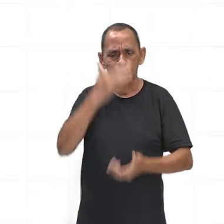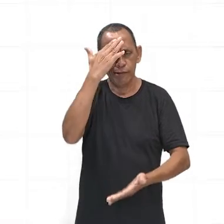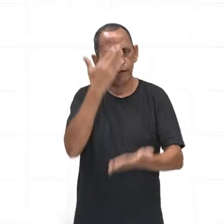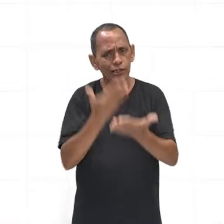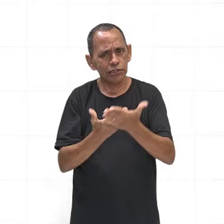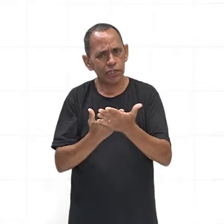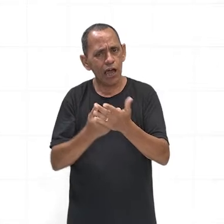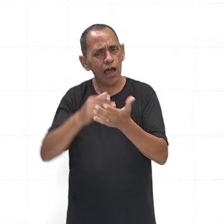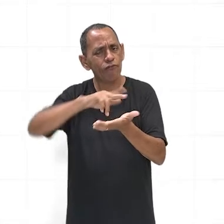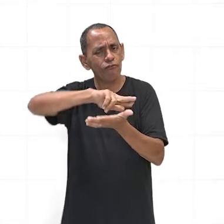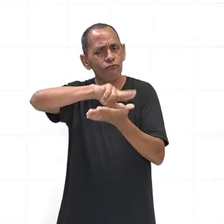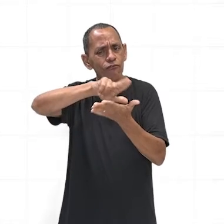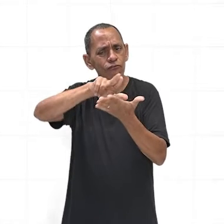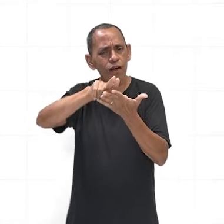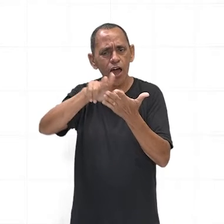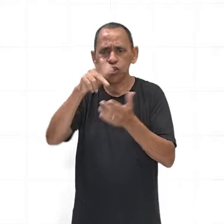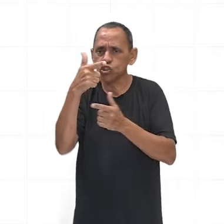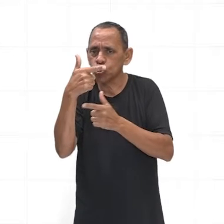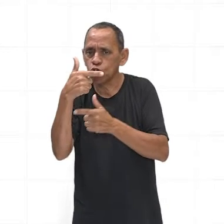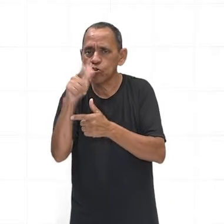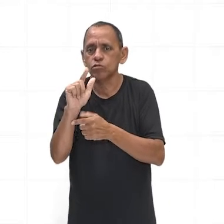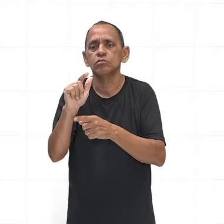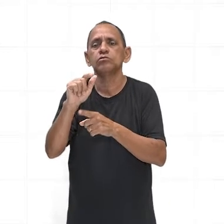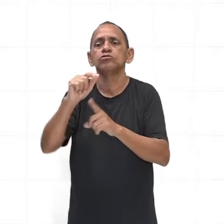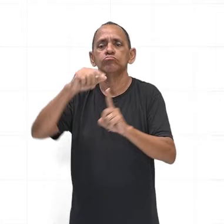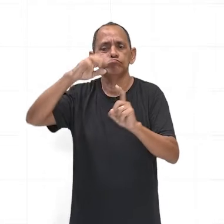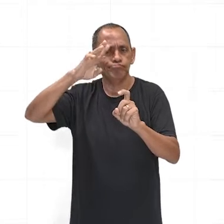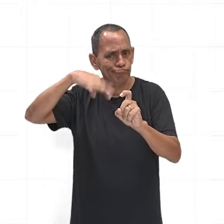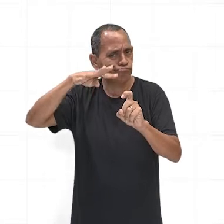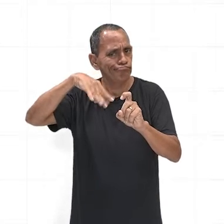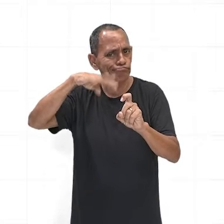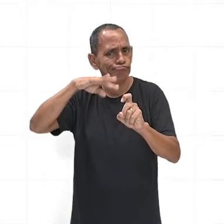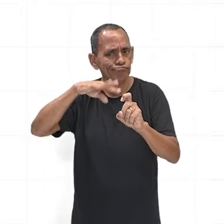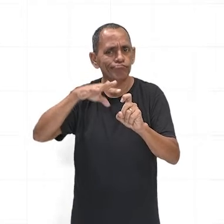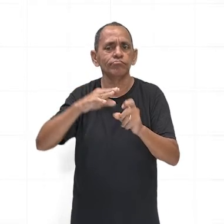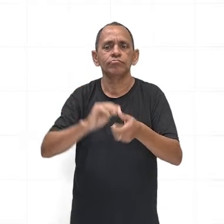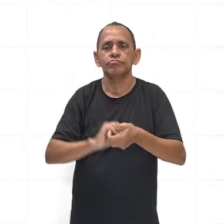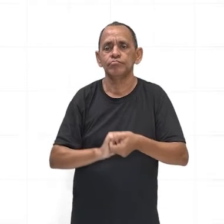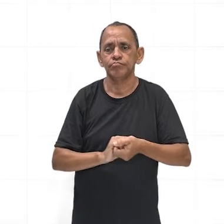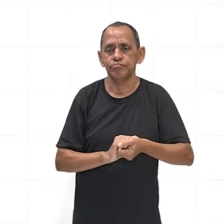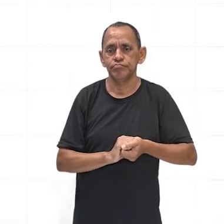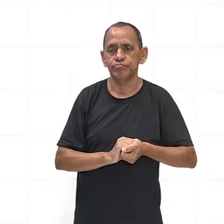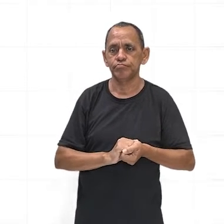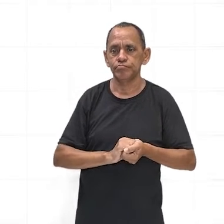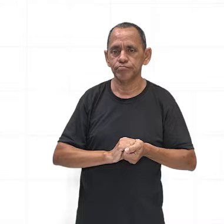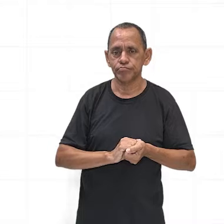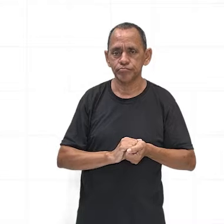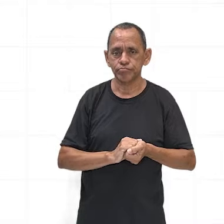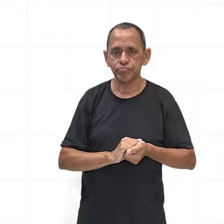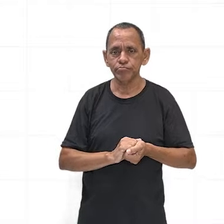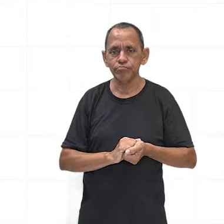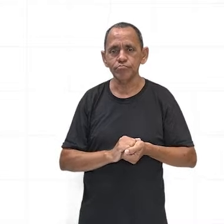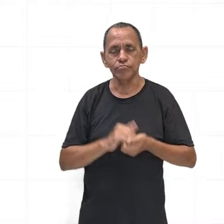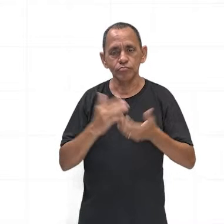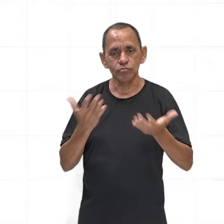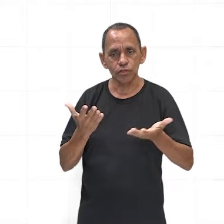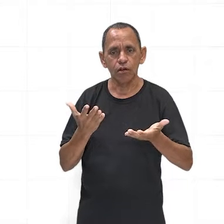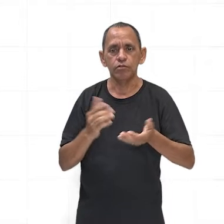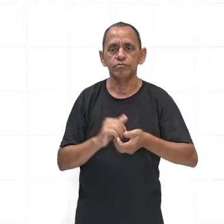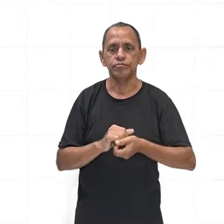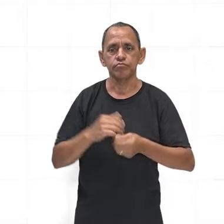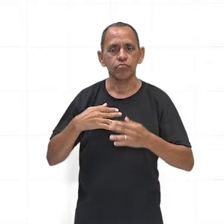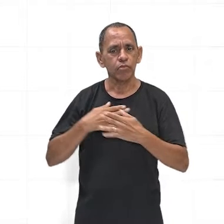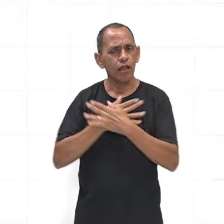Acreditavam em vários deuses, tá? Uma religião politeísta é aquela que acredita em vários deuses, e os maias